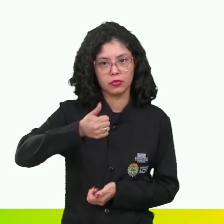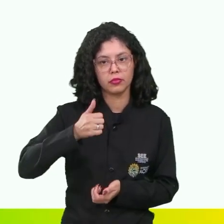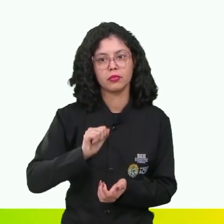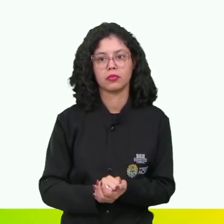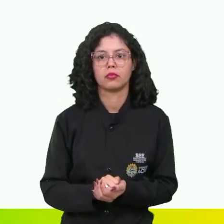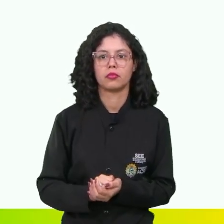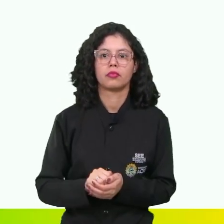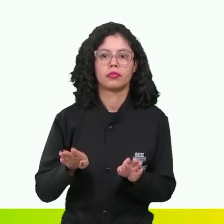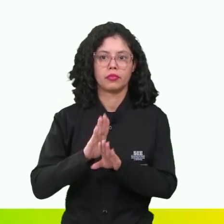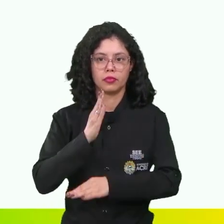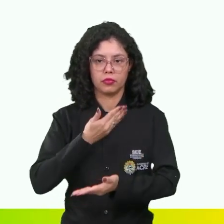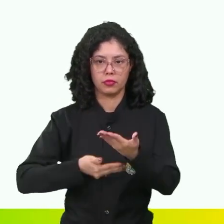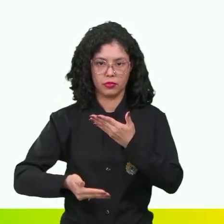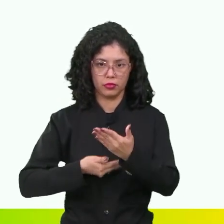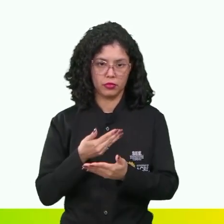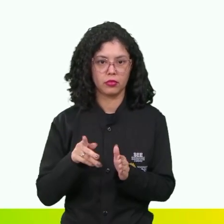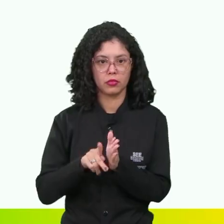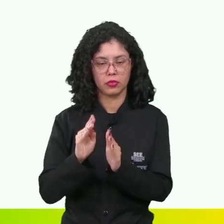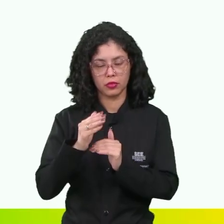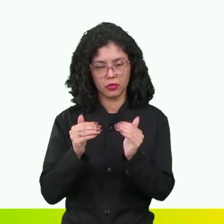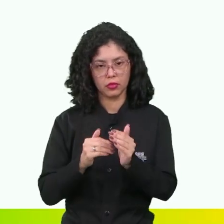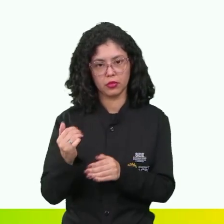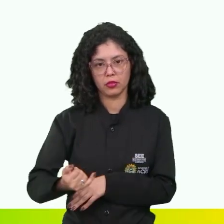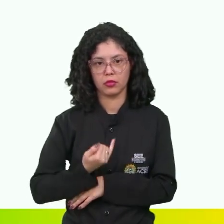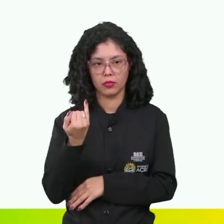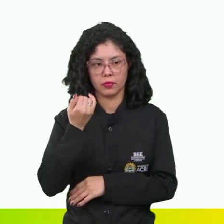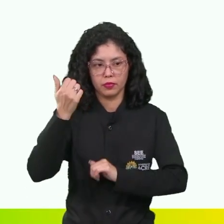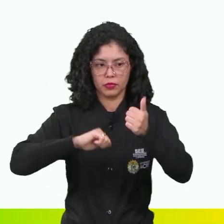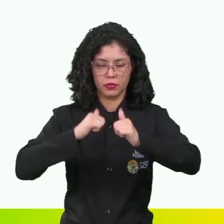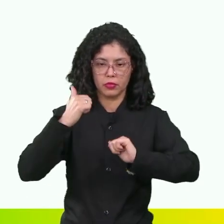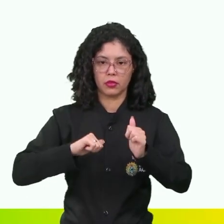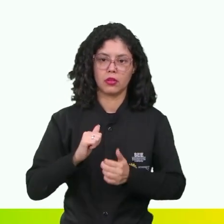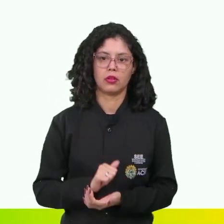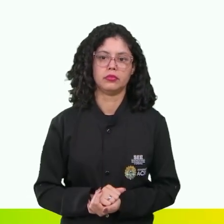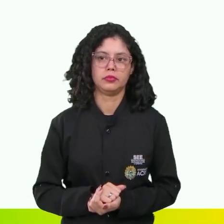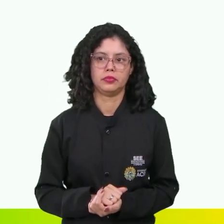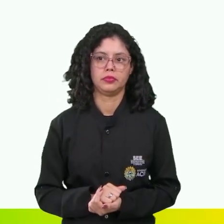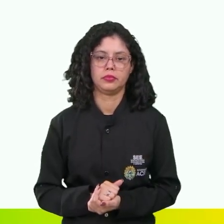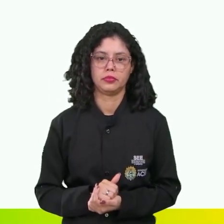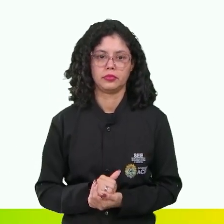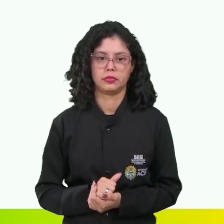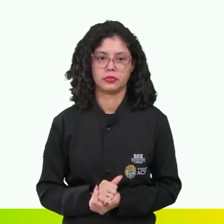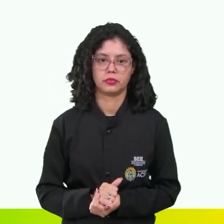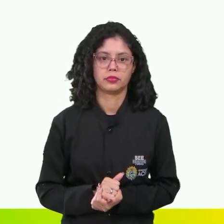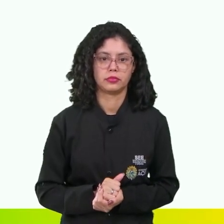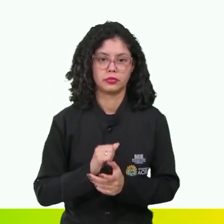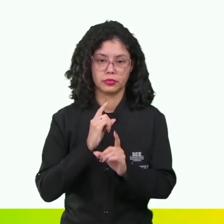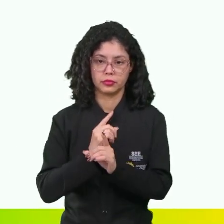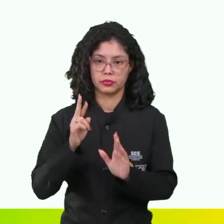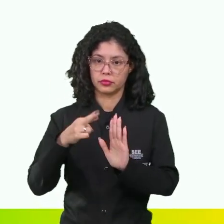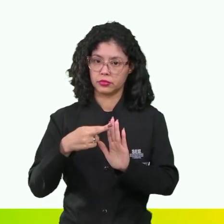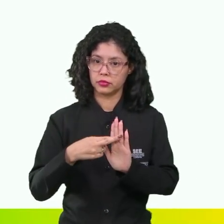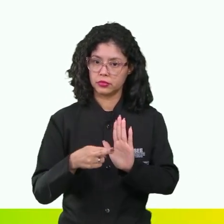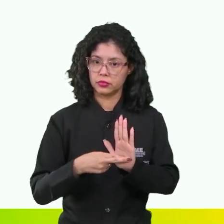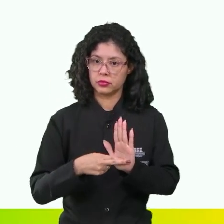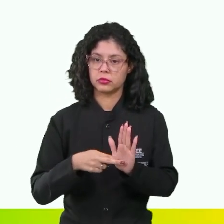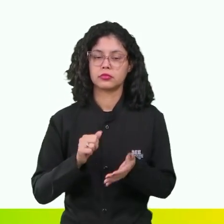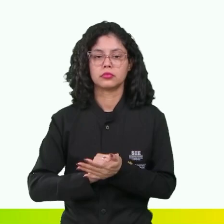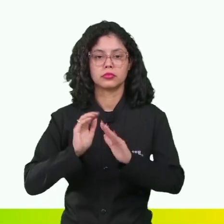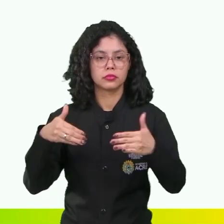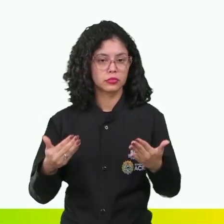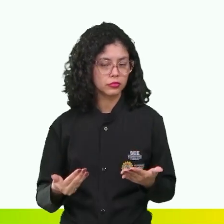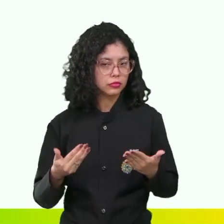os compartilhamentos, tudo isso é importante e é analisado, tá? Em seguida, eu tenho a identificação de padrão. Quais